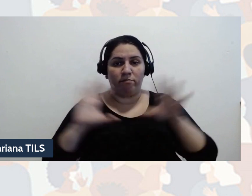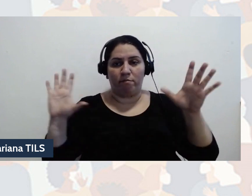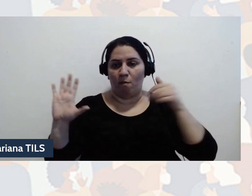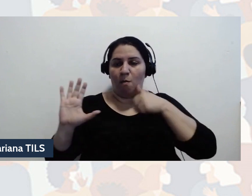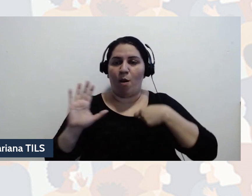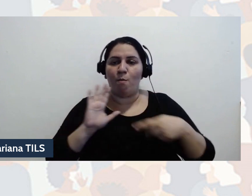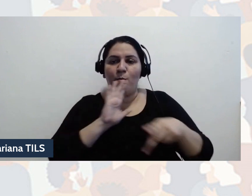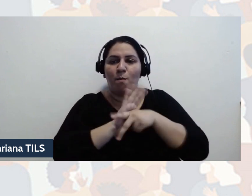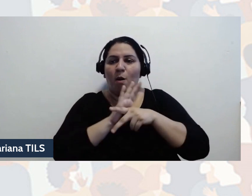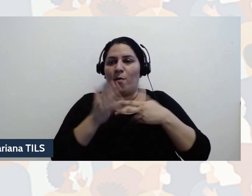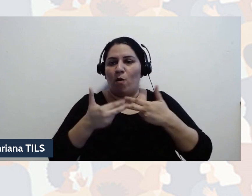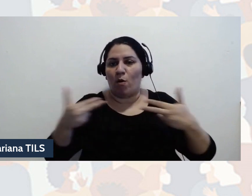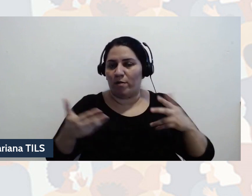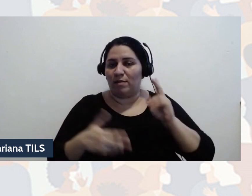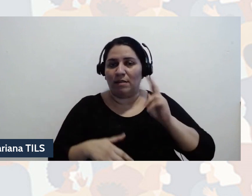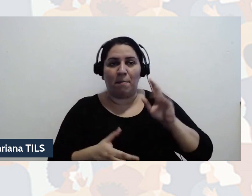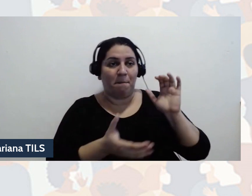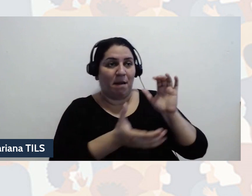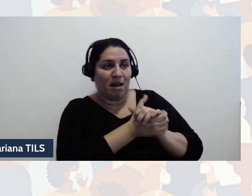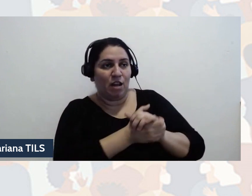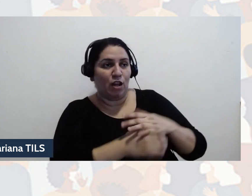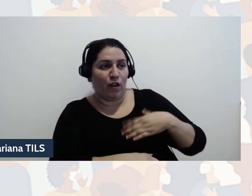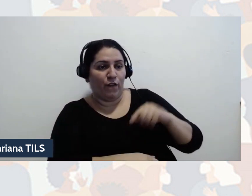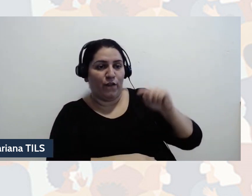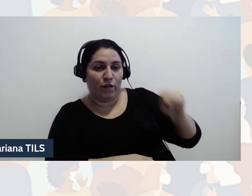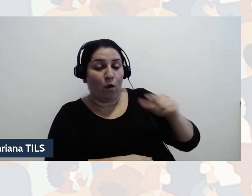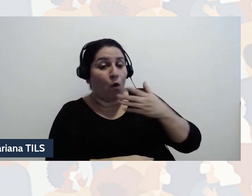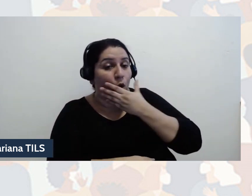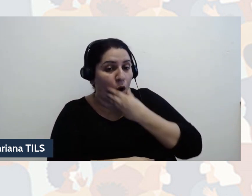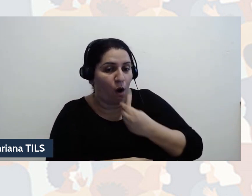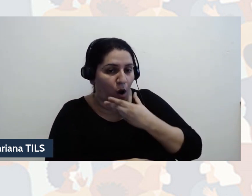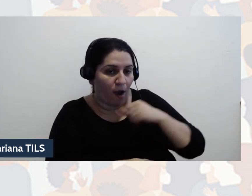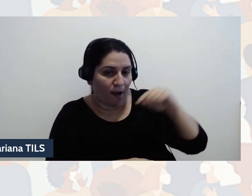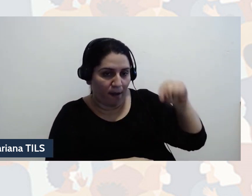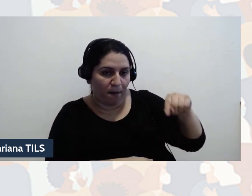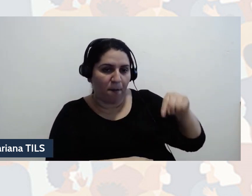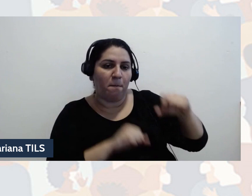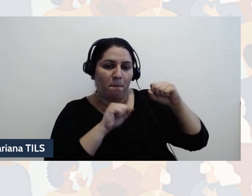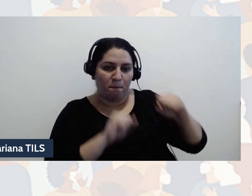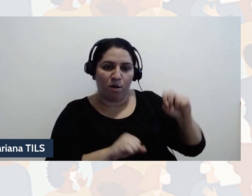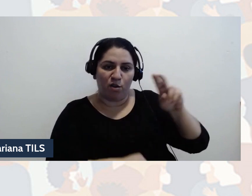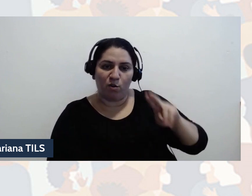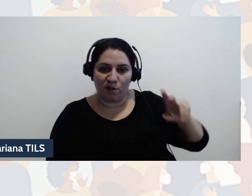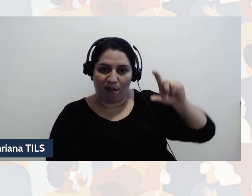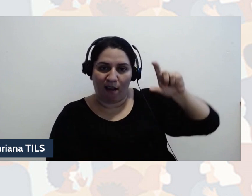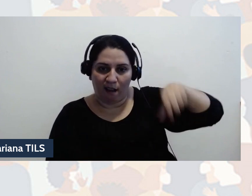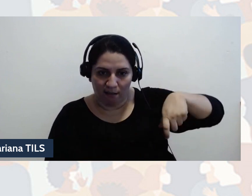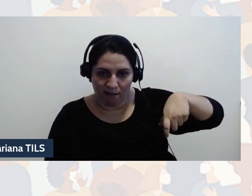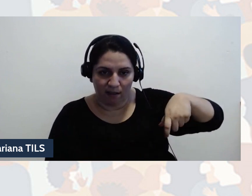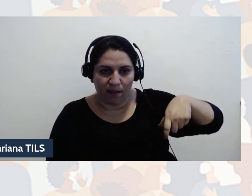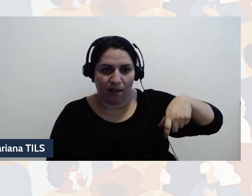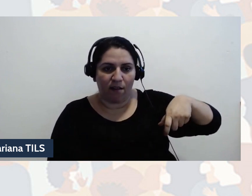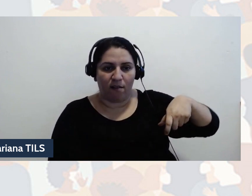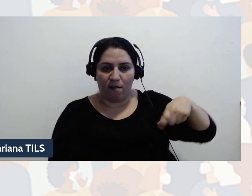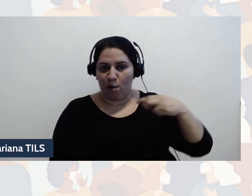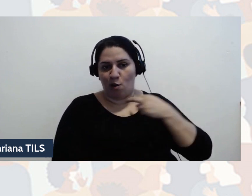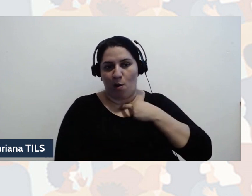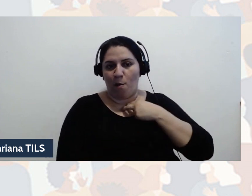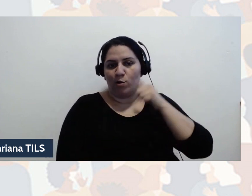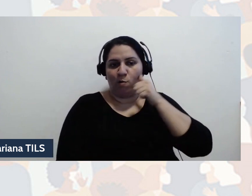ou pai, ou filho, ou irmão, enfim, um homem da família pode usar o cartão de crédito por você.